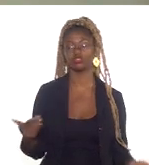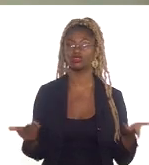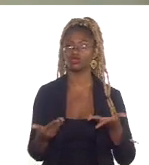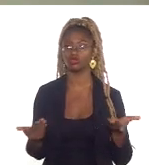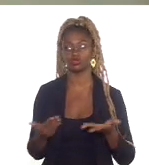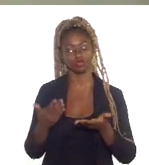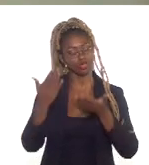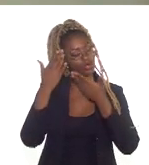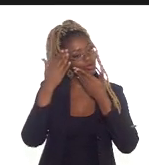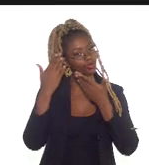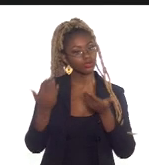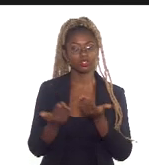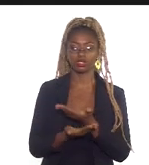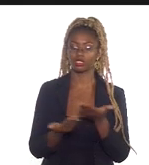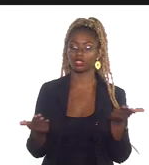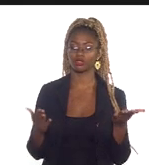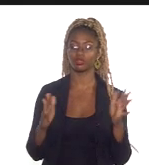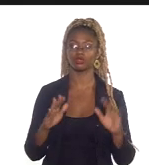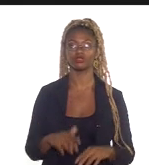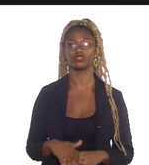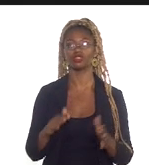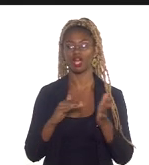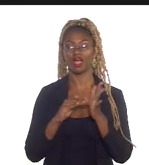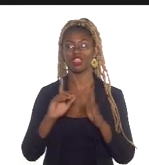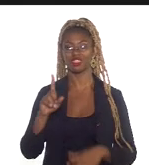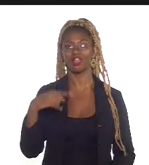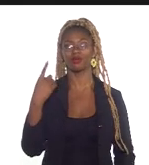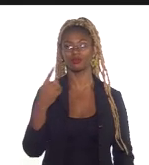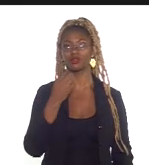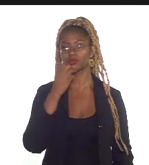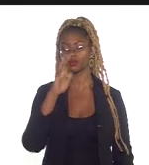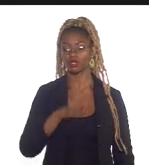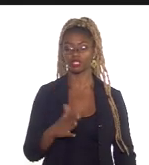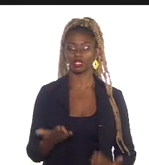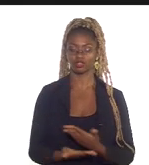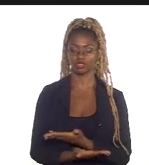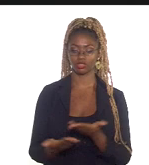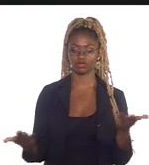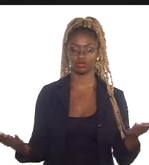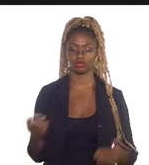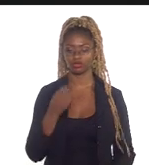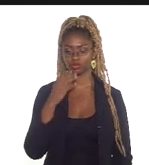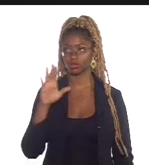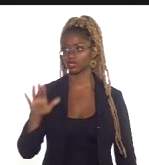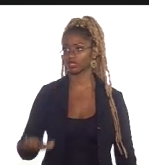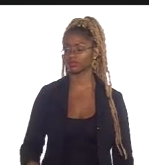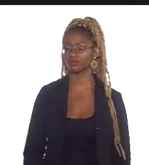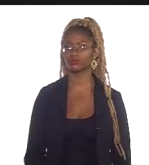Muito obrigado. Até a próxima. Tenham uma boa tarde. Boa tarde.